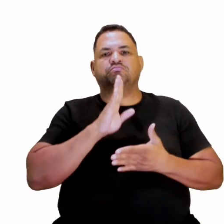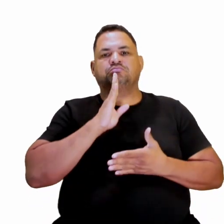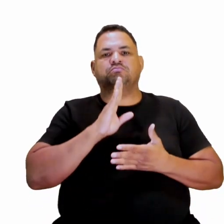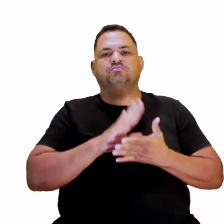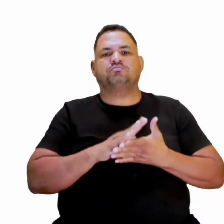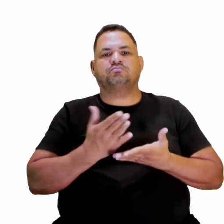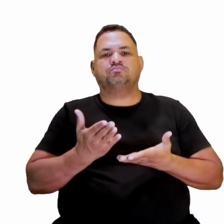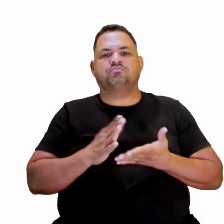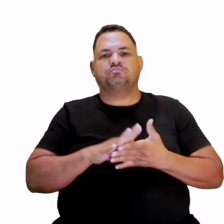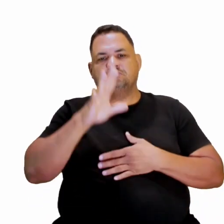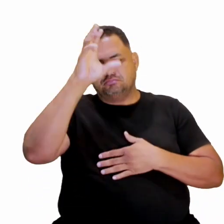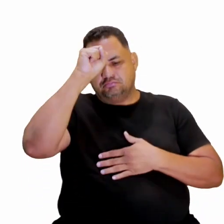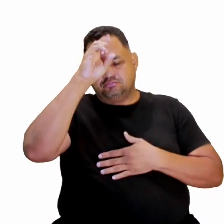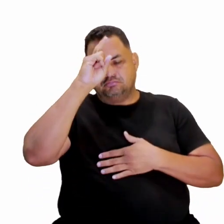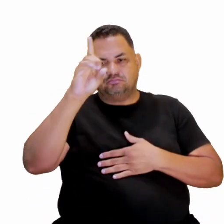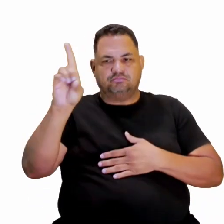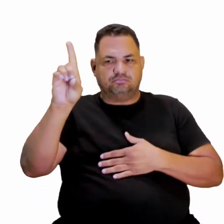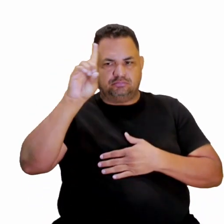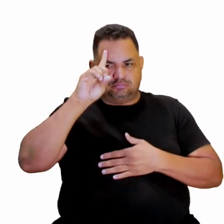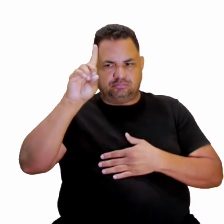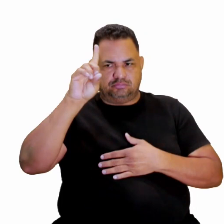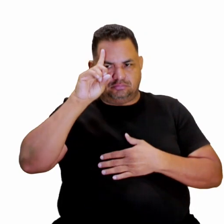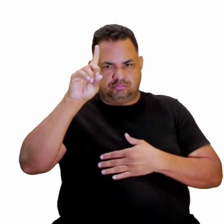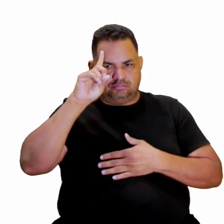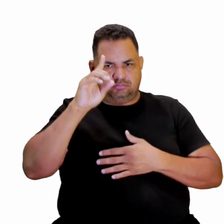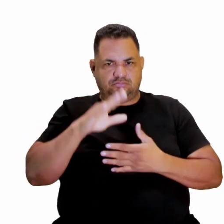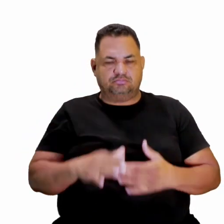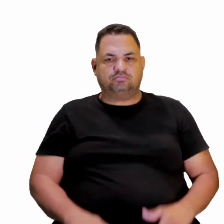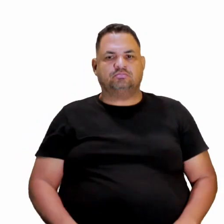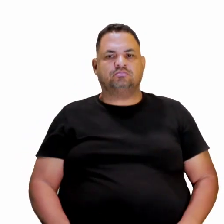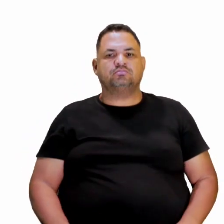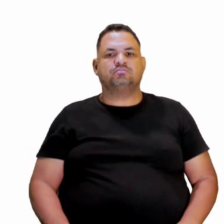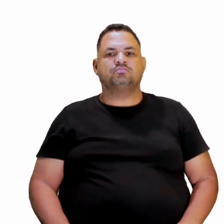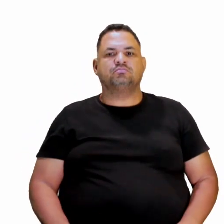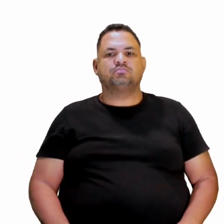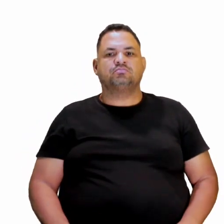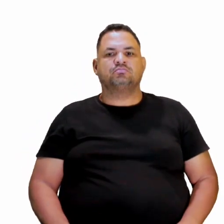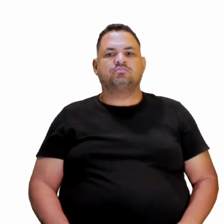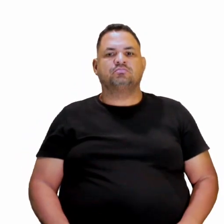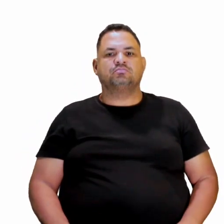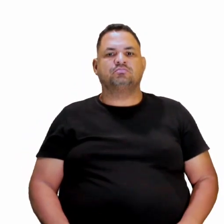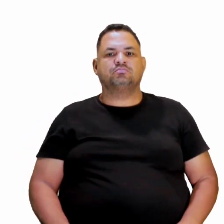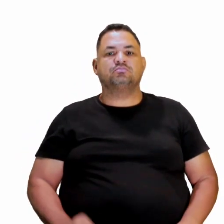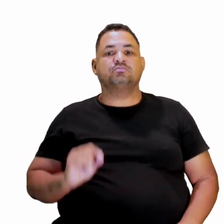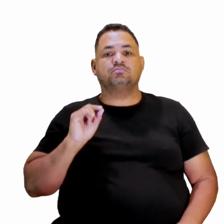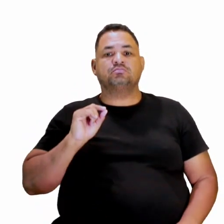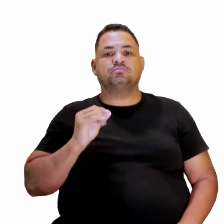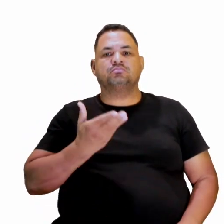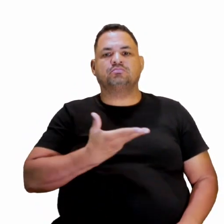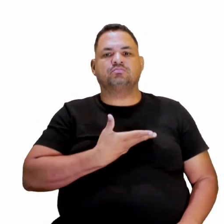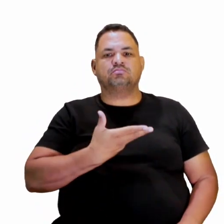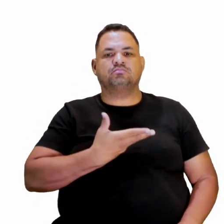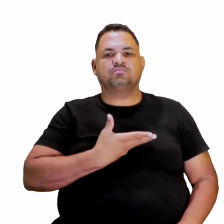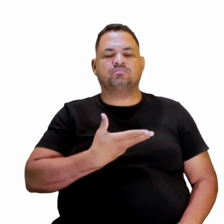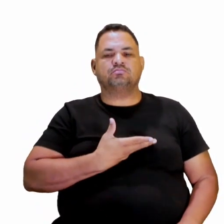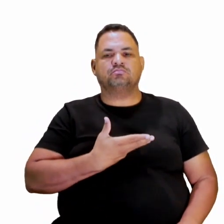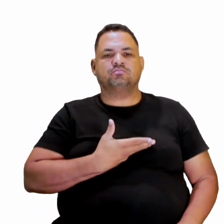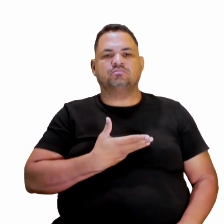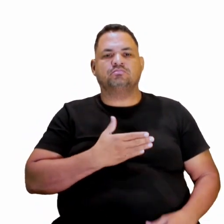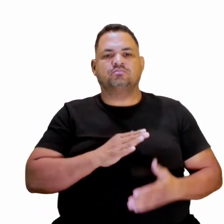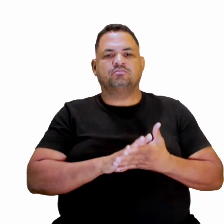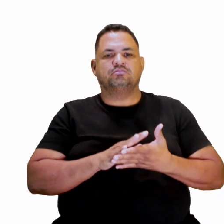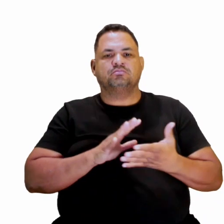adquiro a cada dia. The friends I made. Que é isso? Os amigos que eu